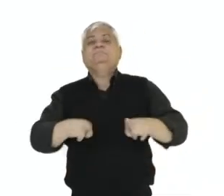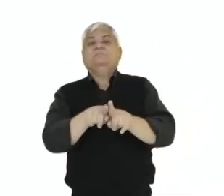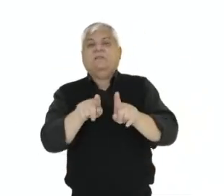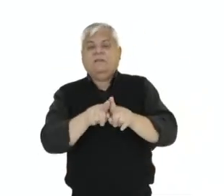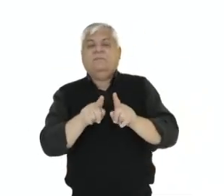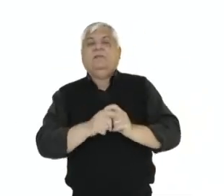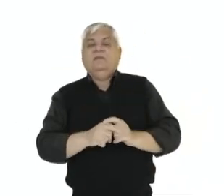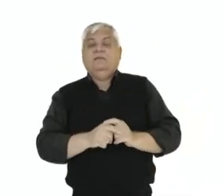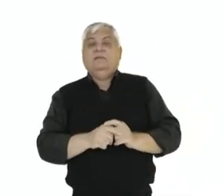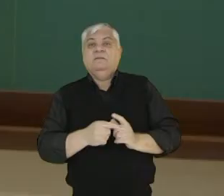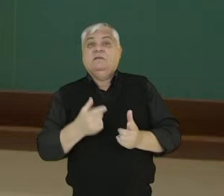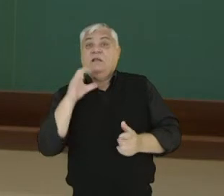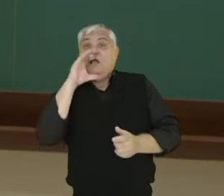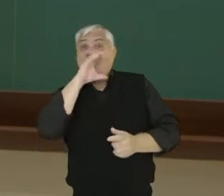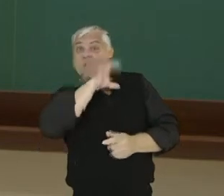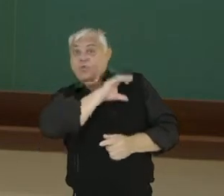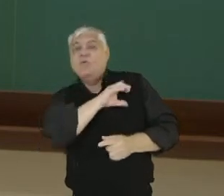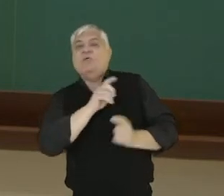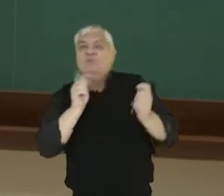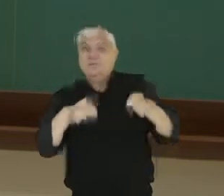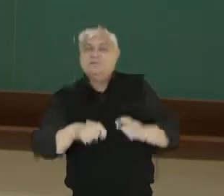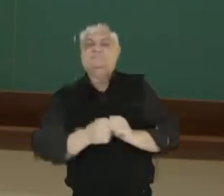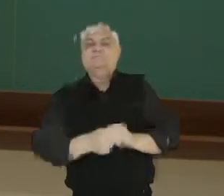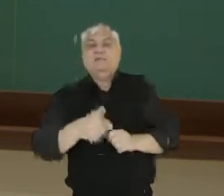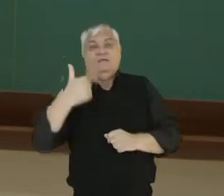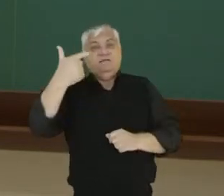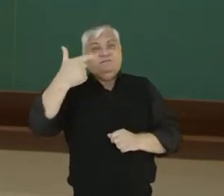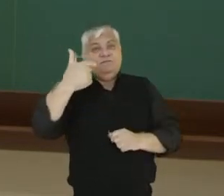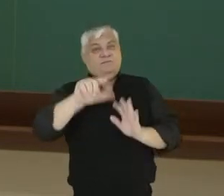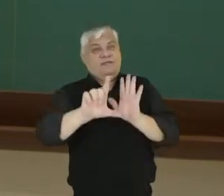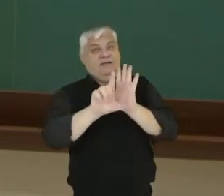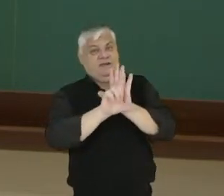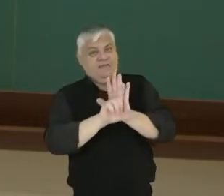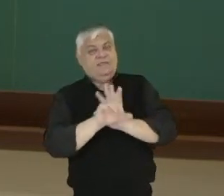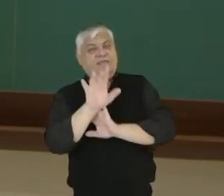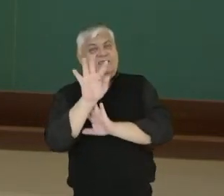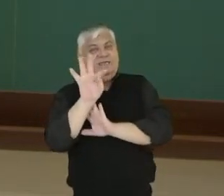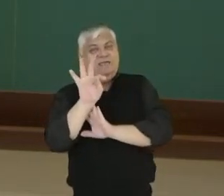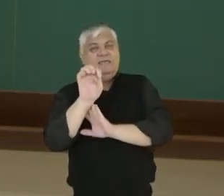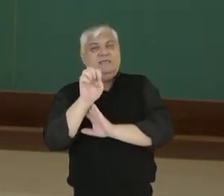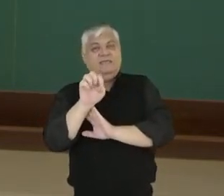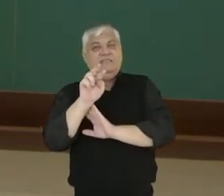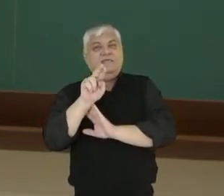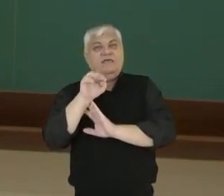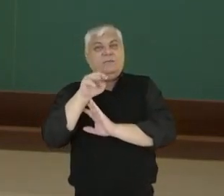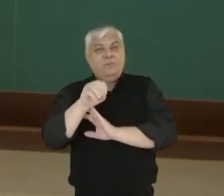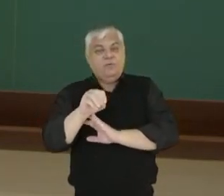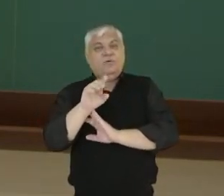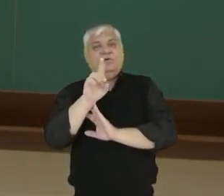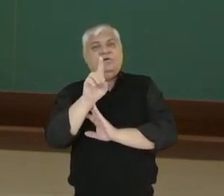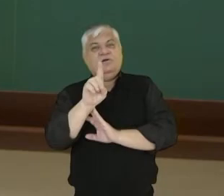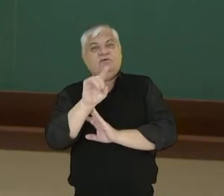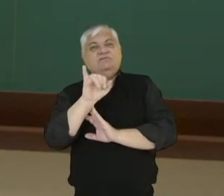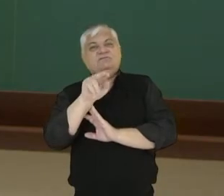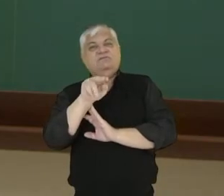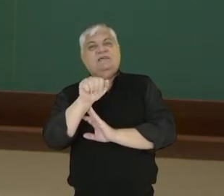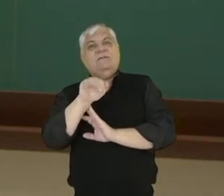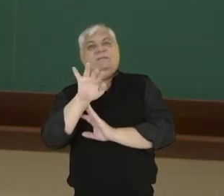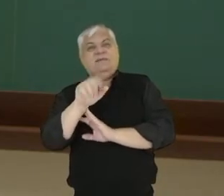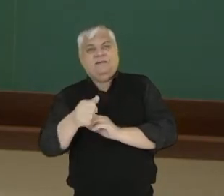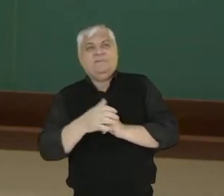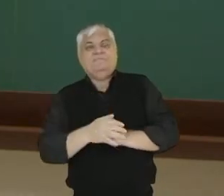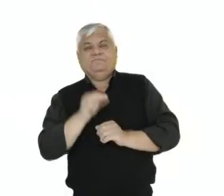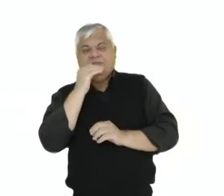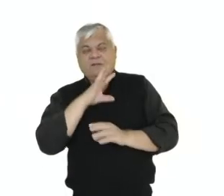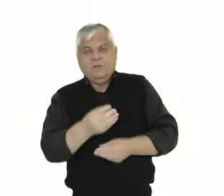de calor, respeitando a segunda lei da termodinâmica, certo? Então você tem aqui, por exemplo, a entrada